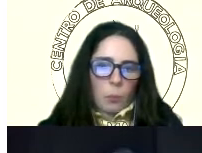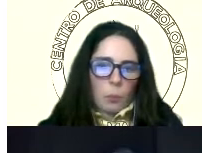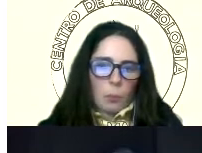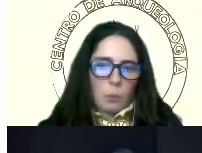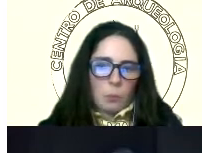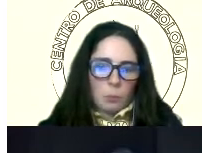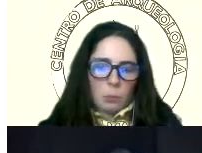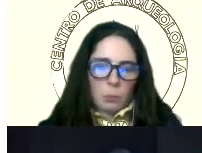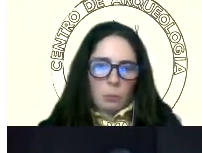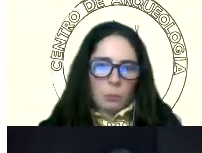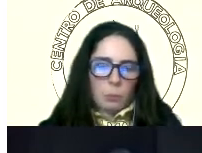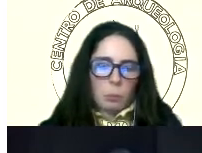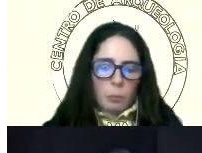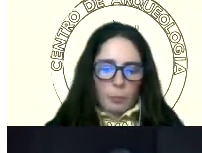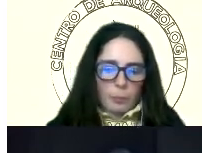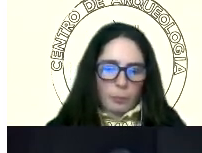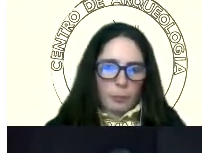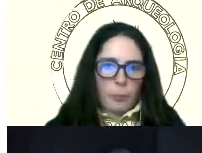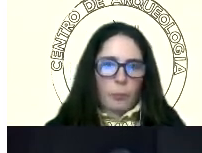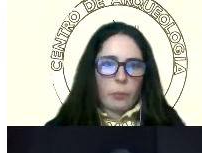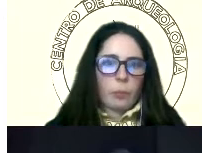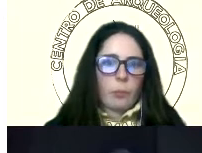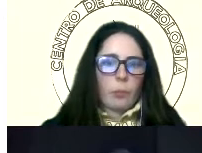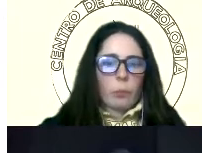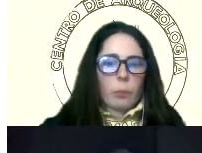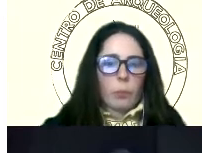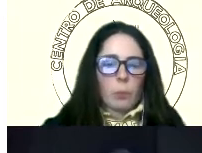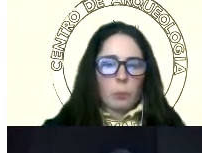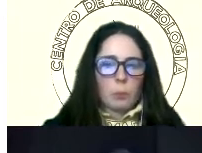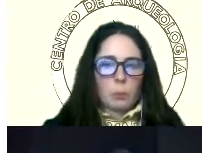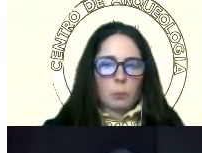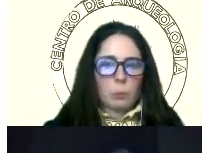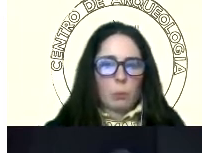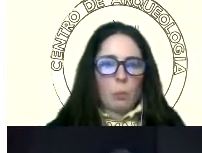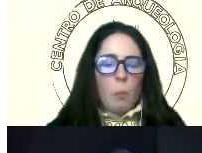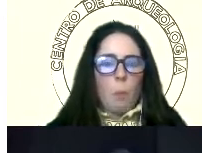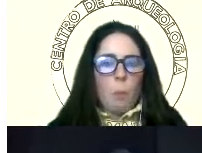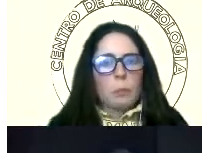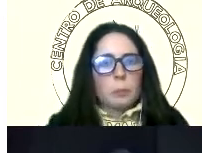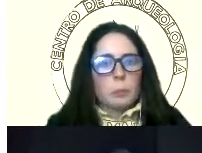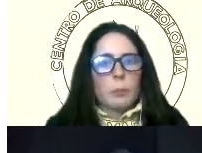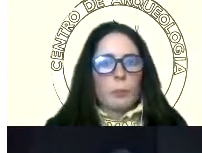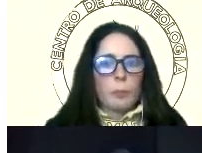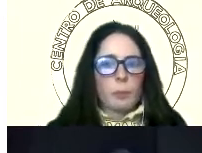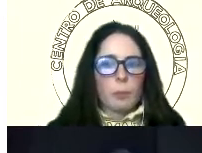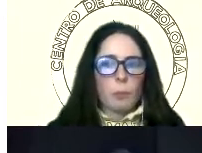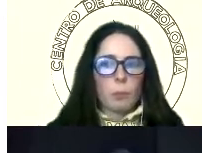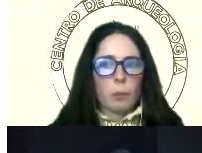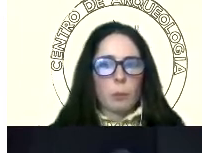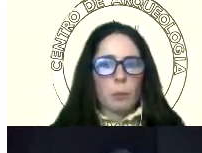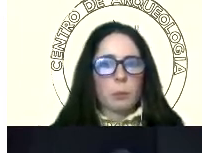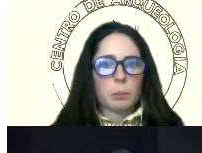impressão, e uma das coisas que nós queríamos era que o detalhe do